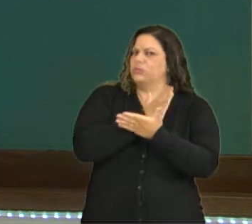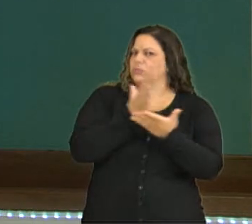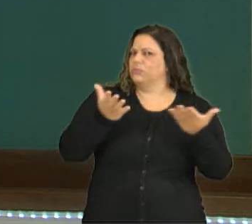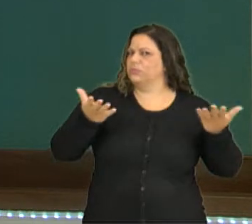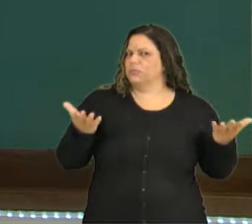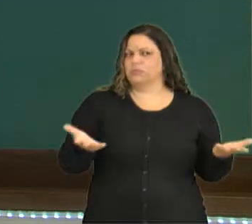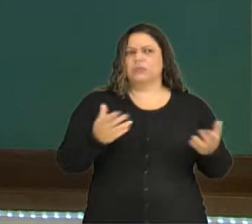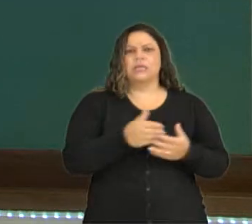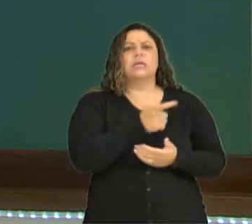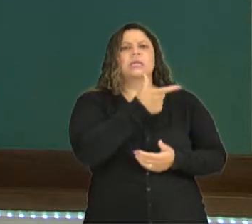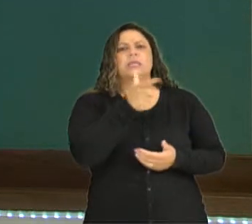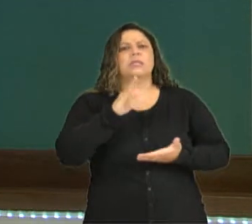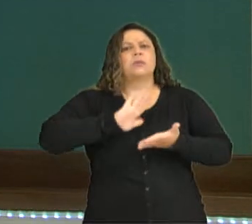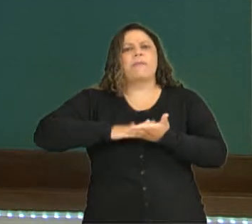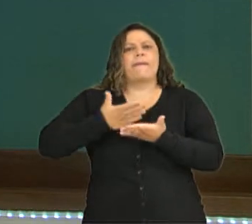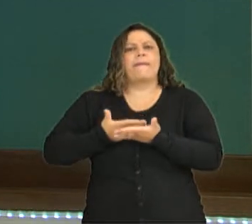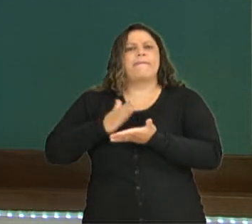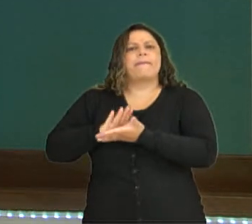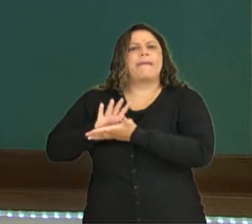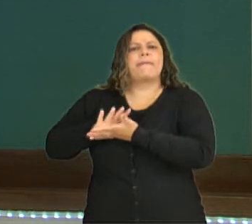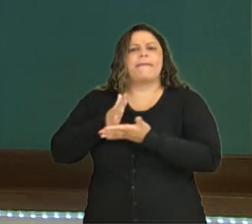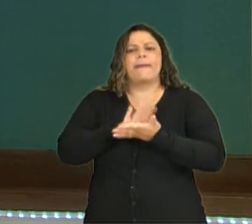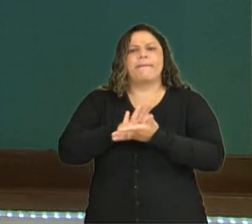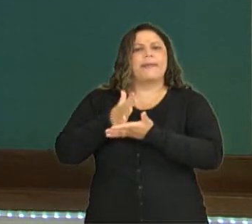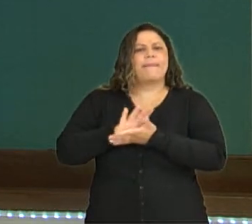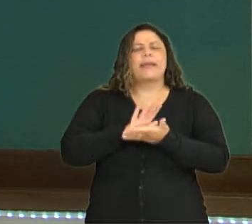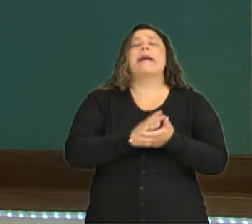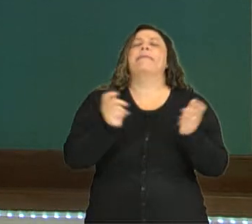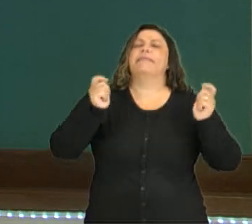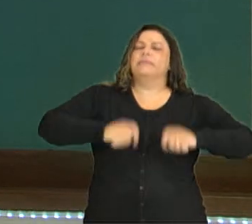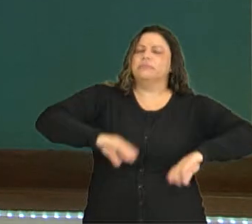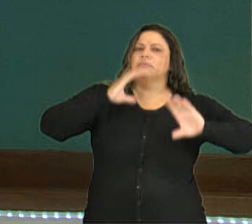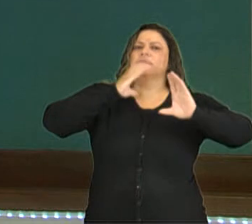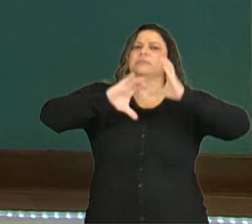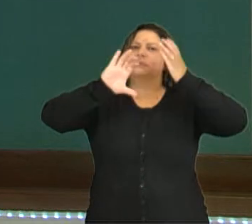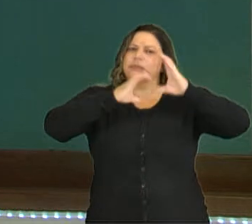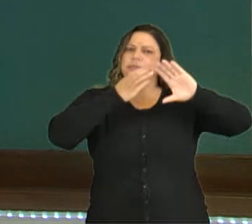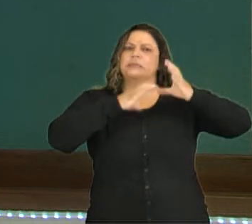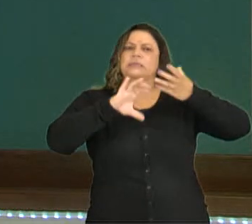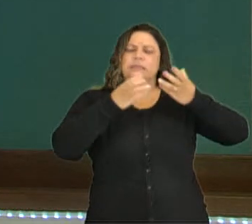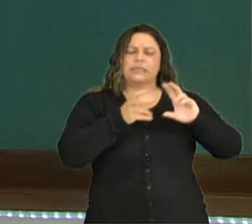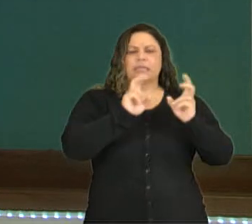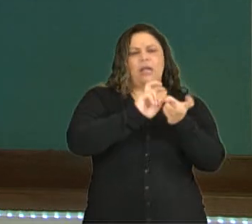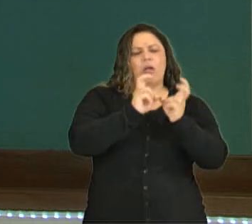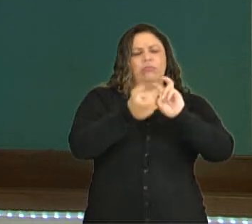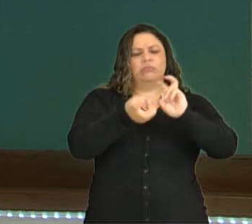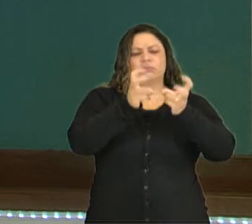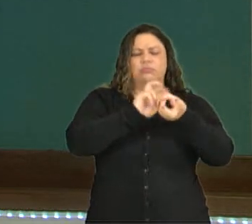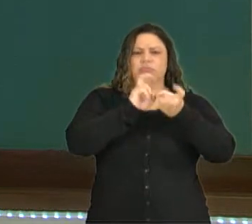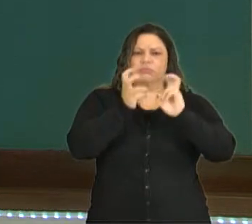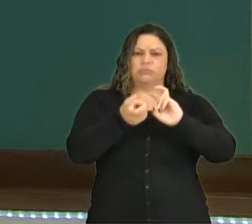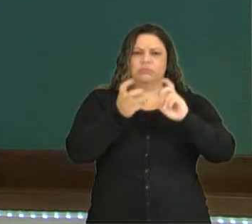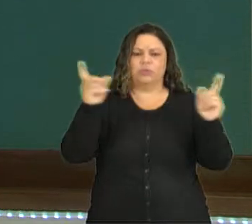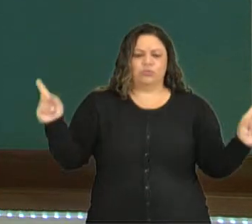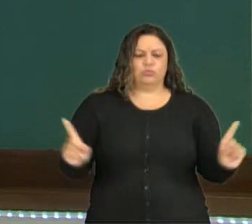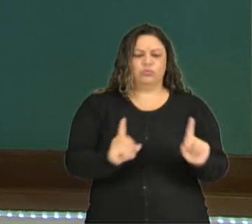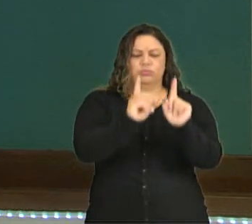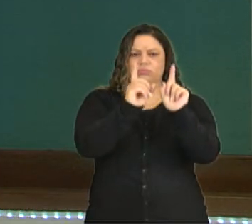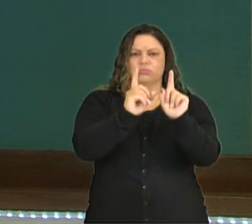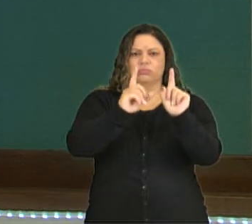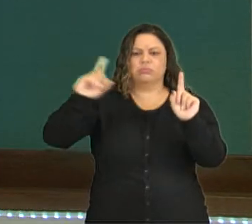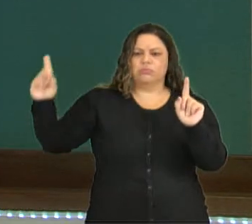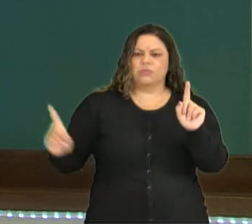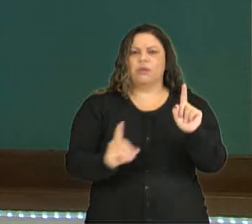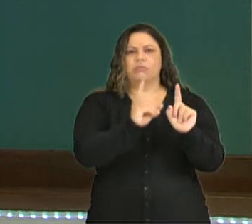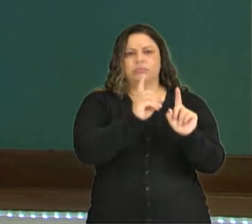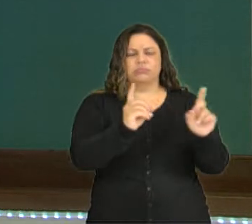o bater palmas, não precisa bater palmas, mas tem que cantar, tem que jogar, então eles estão ali, cada hora vai um entrar na roda para